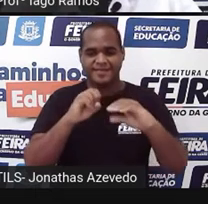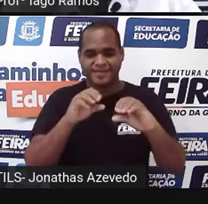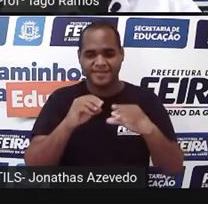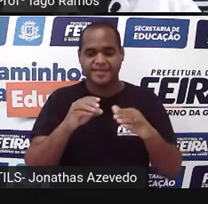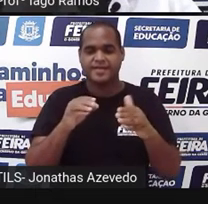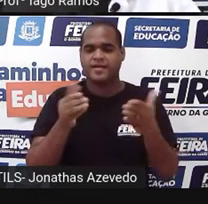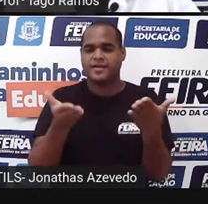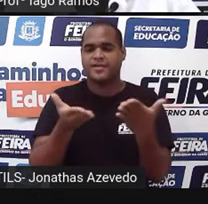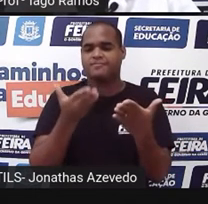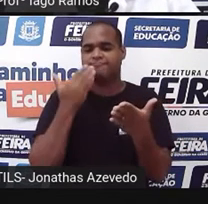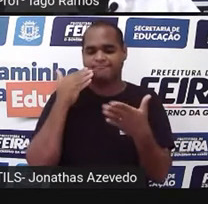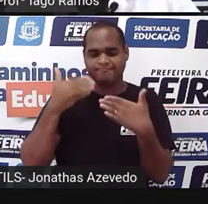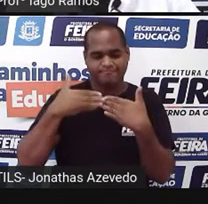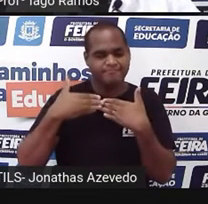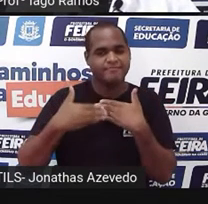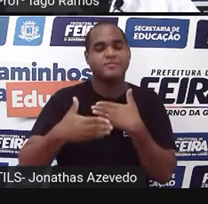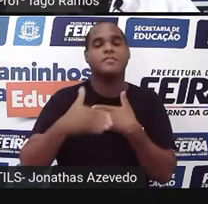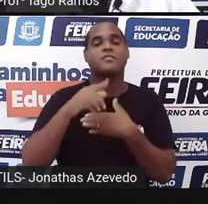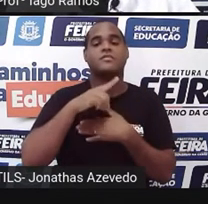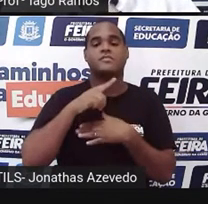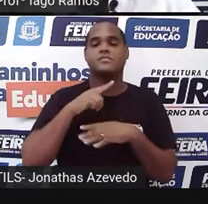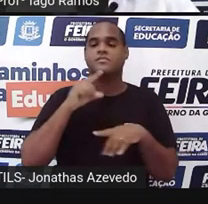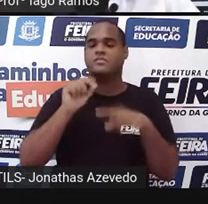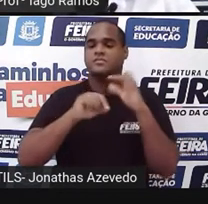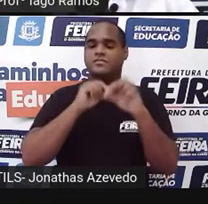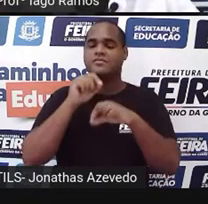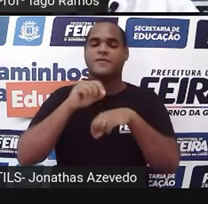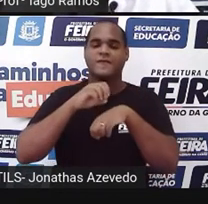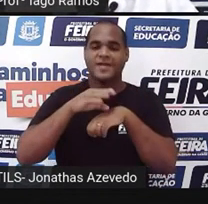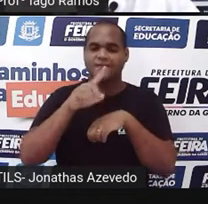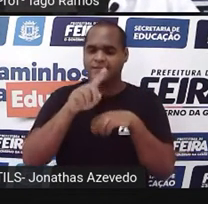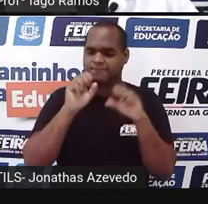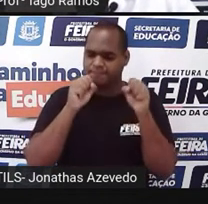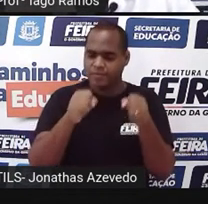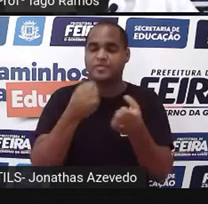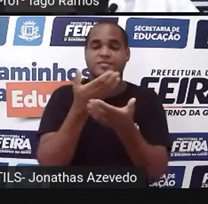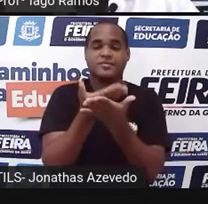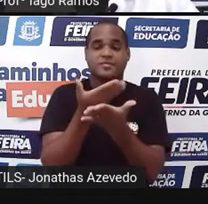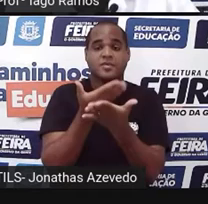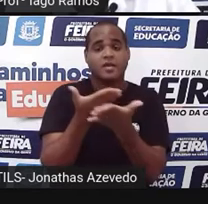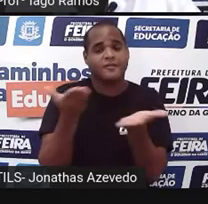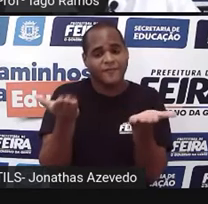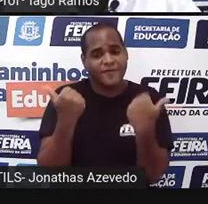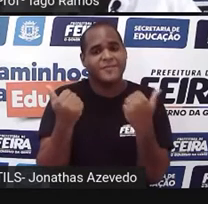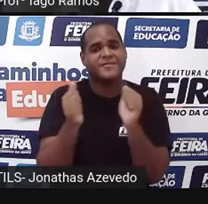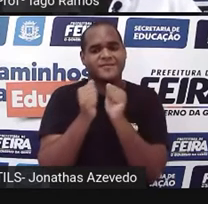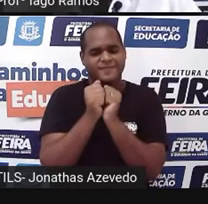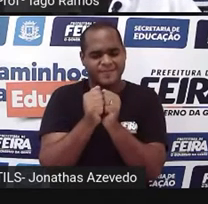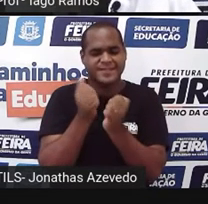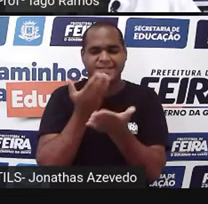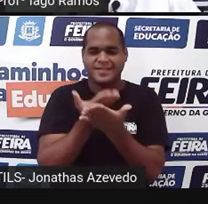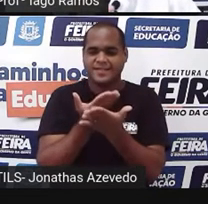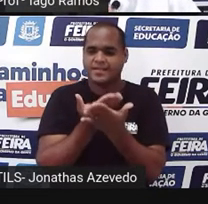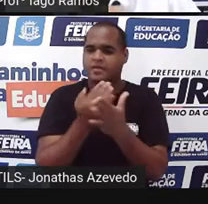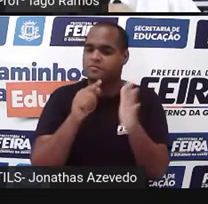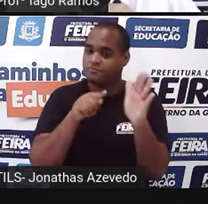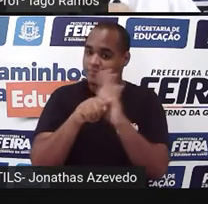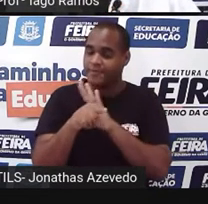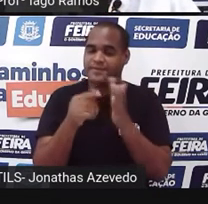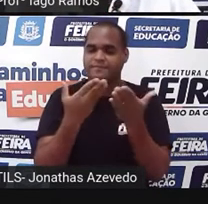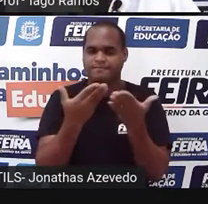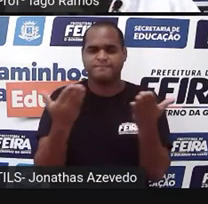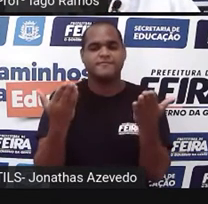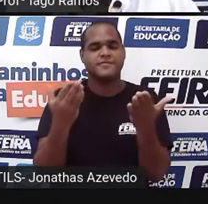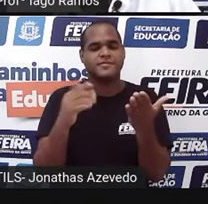a gente segue né porque a gente veio aqui foi para estudar vamos estudar a ideia é essa né Deixa eu te perguntar